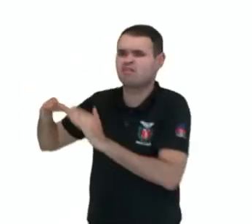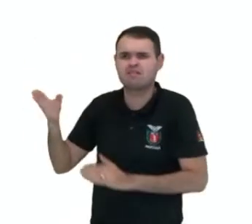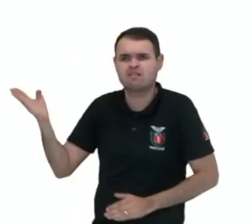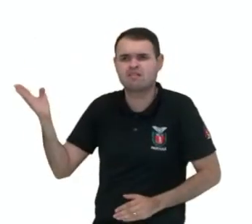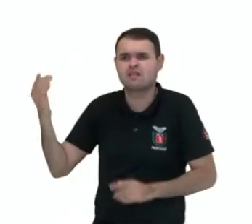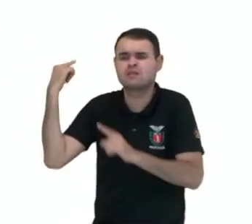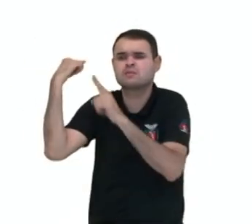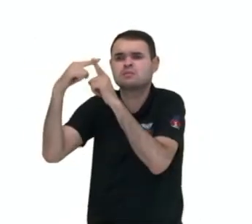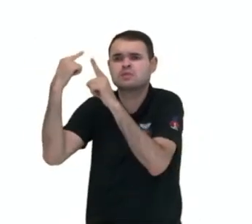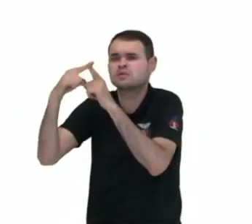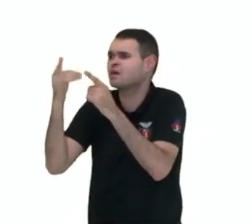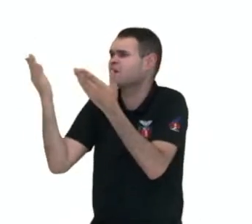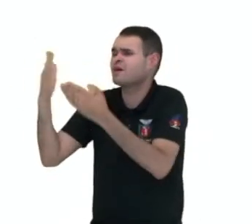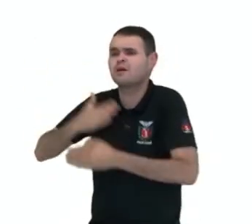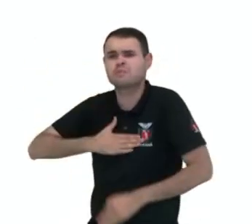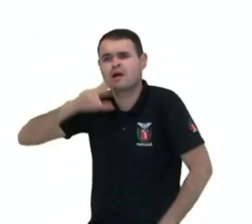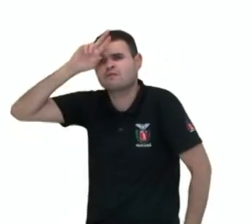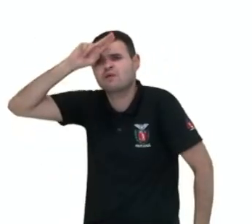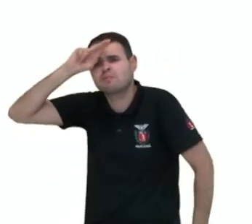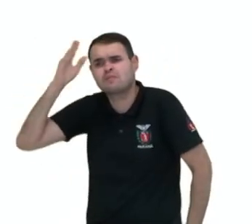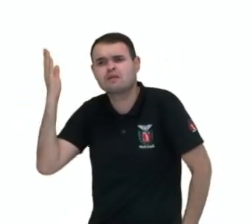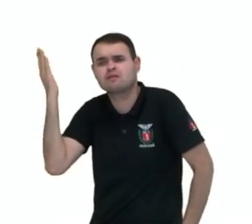fez assim com minhas formigas?